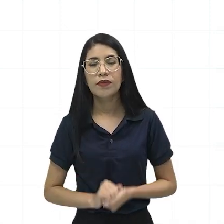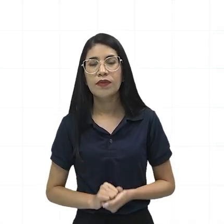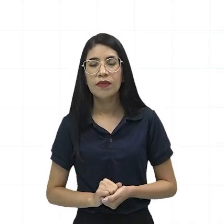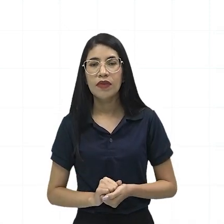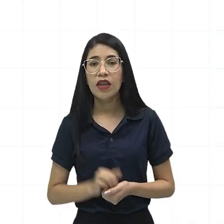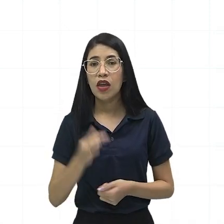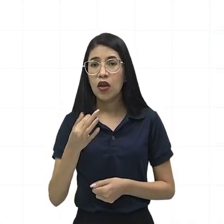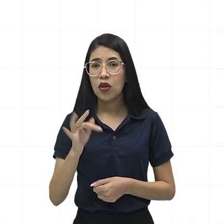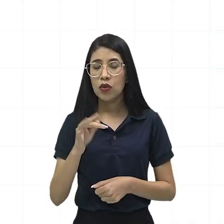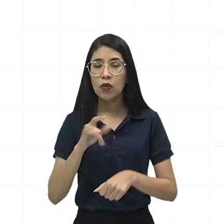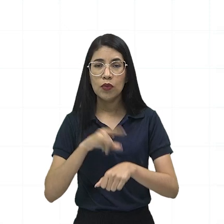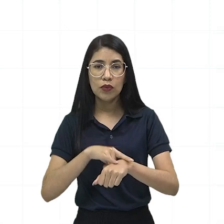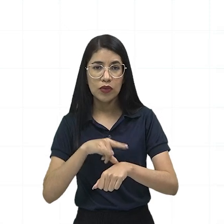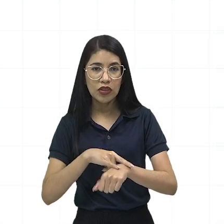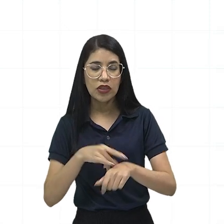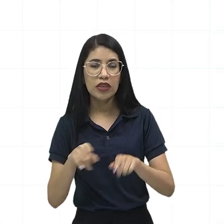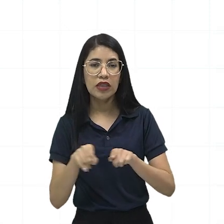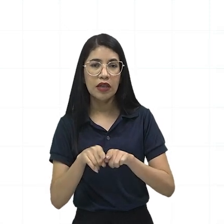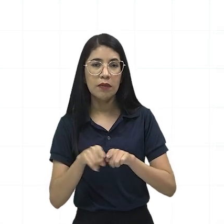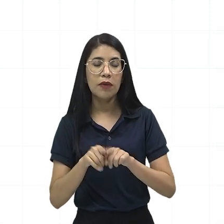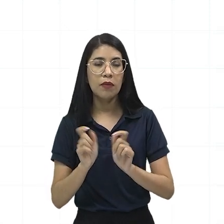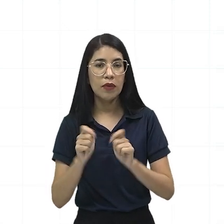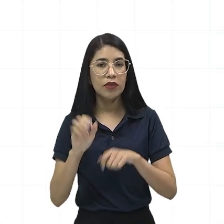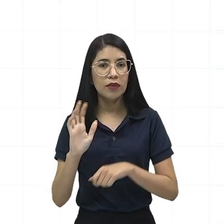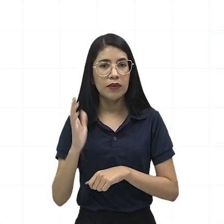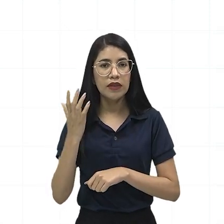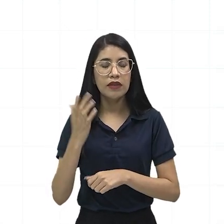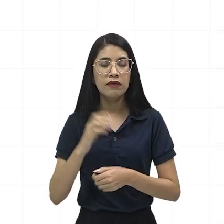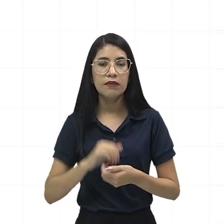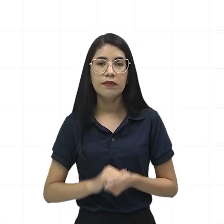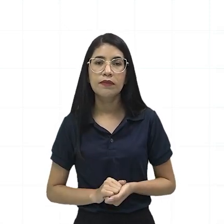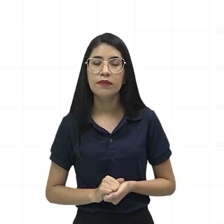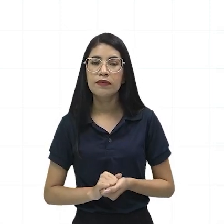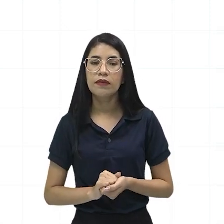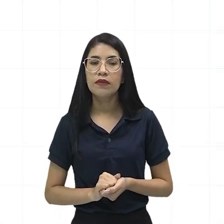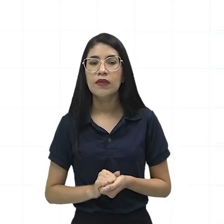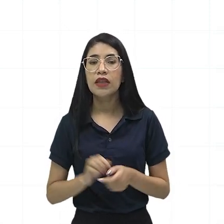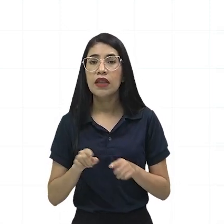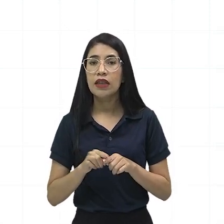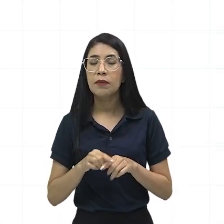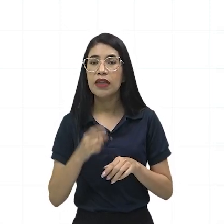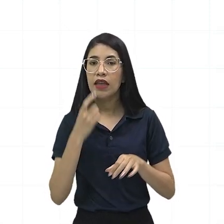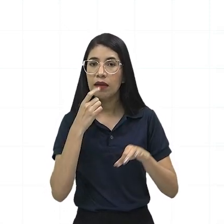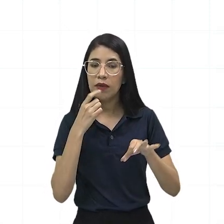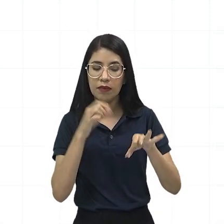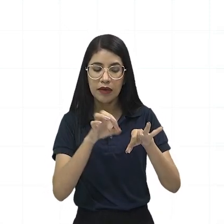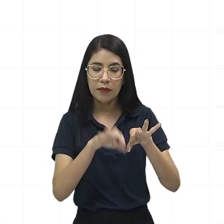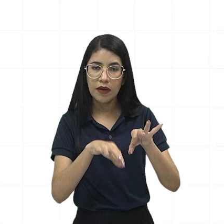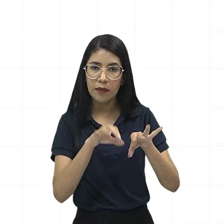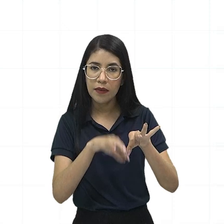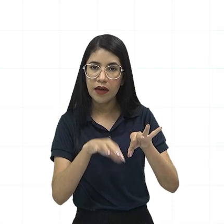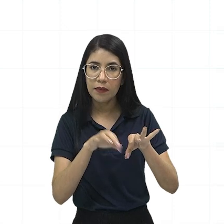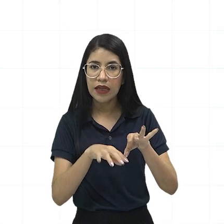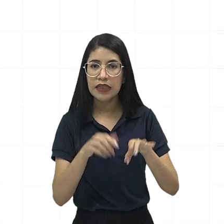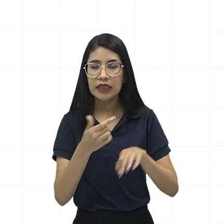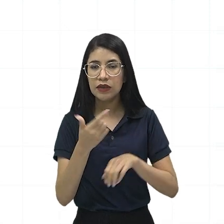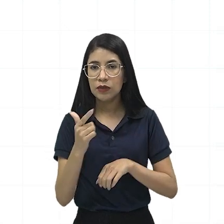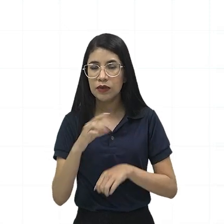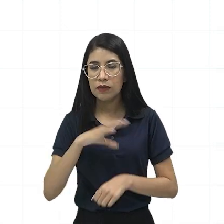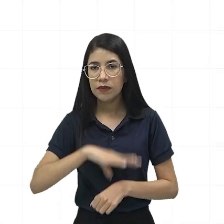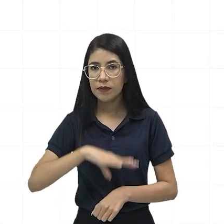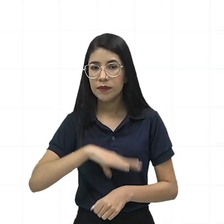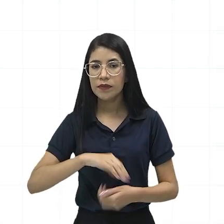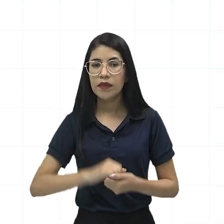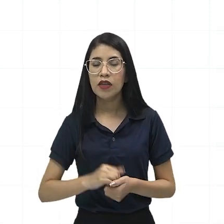e a ardência ao urinar também ocorrem como sintomas. E há sangramento fora do período menstrual,